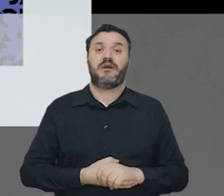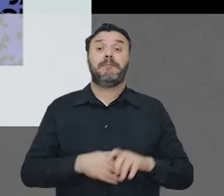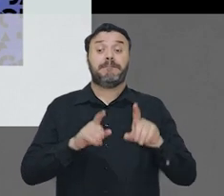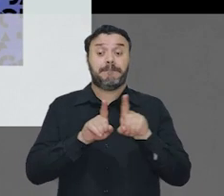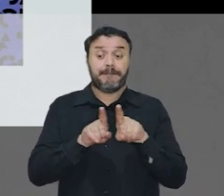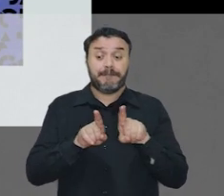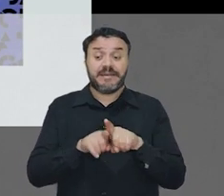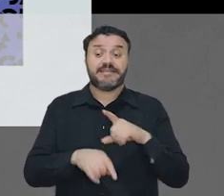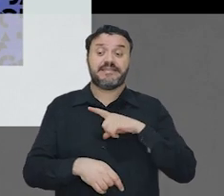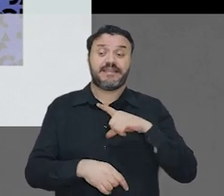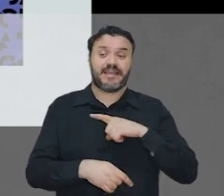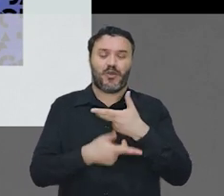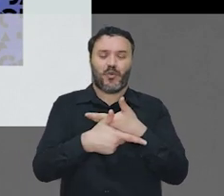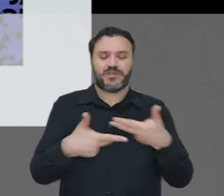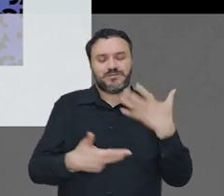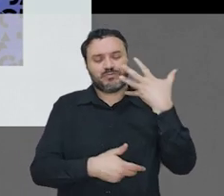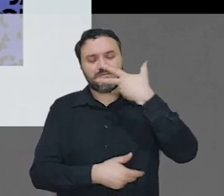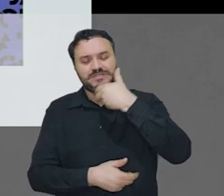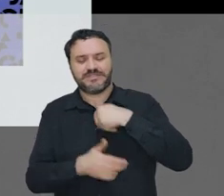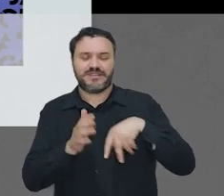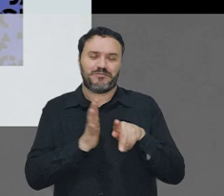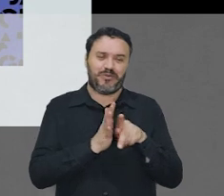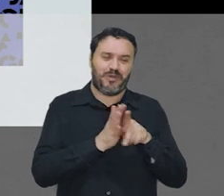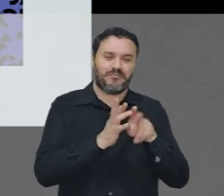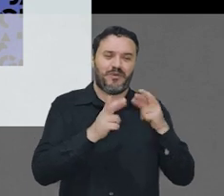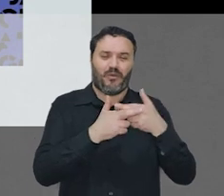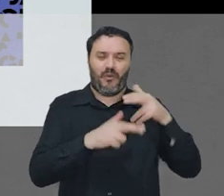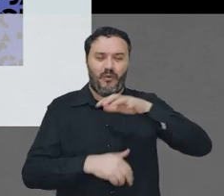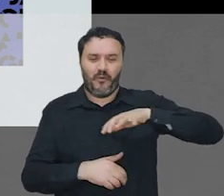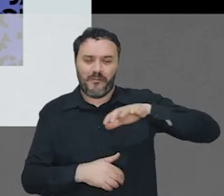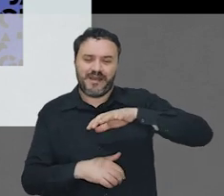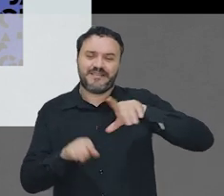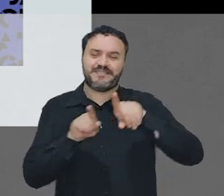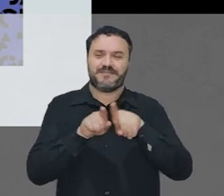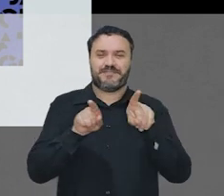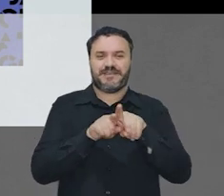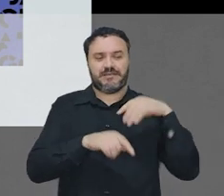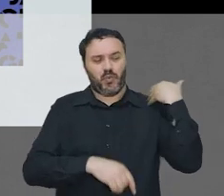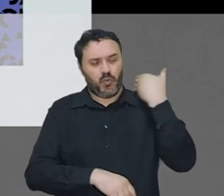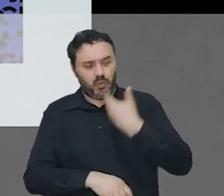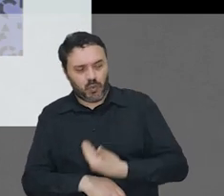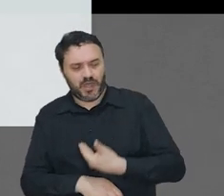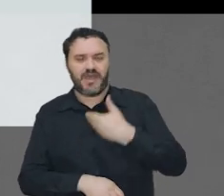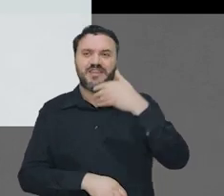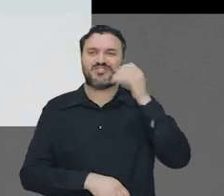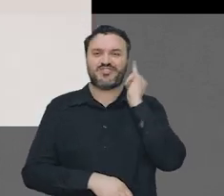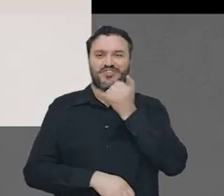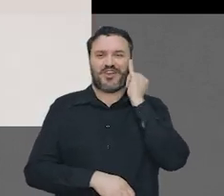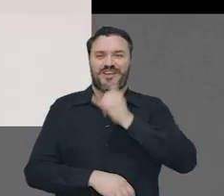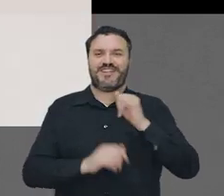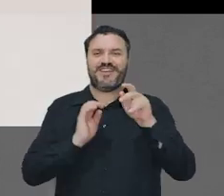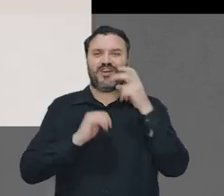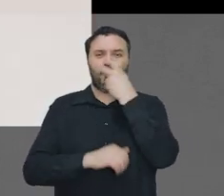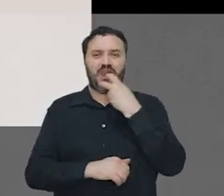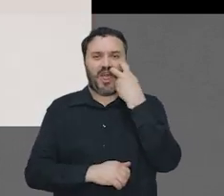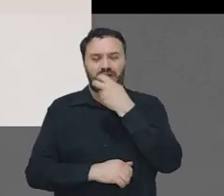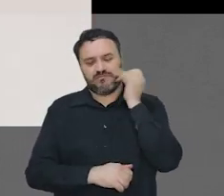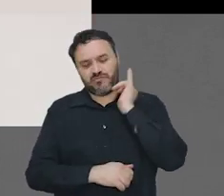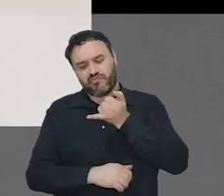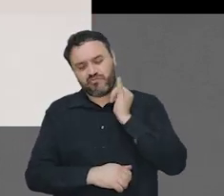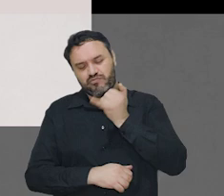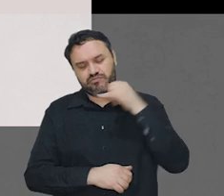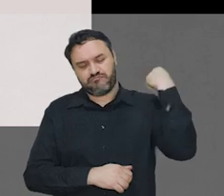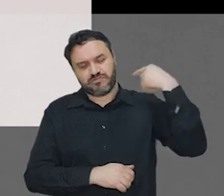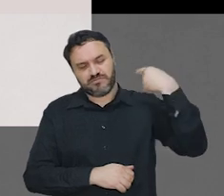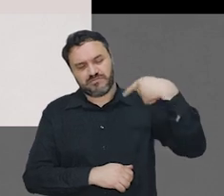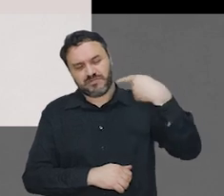bel paese e a herança oral das fábulas somali. A narrativa é construída